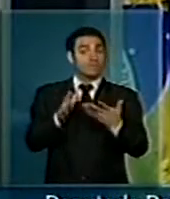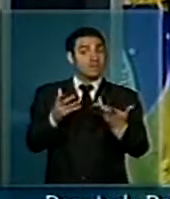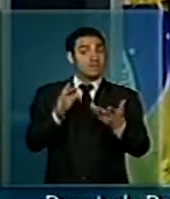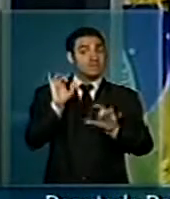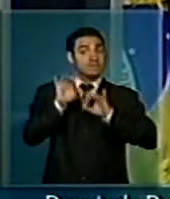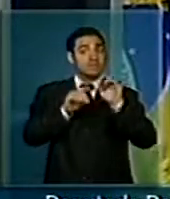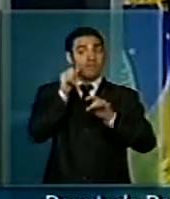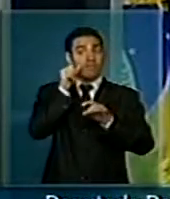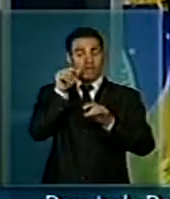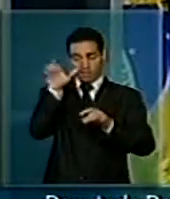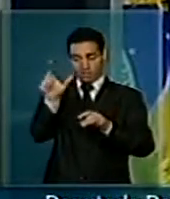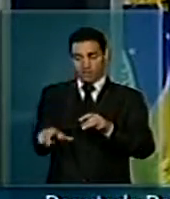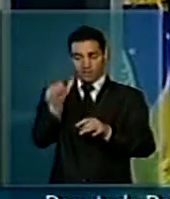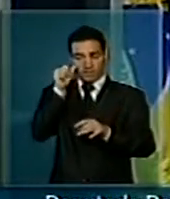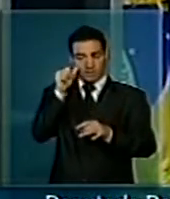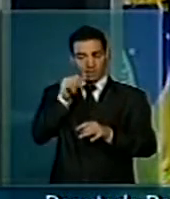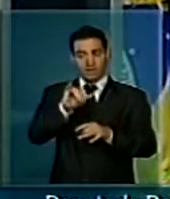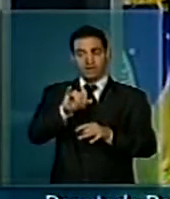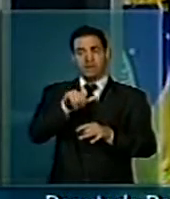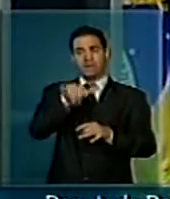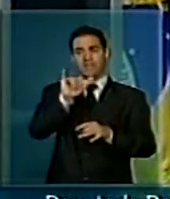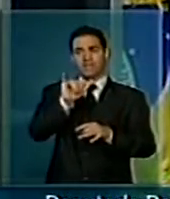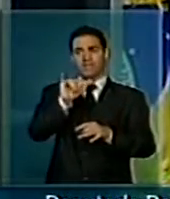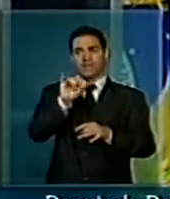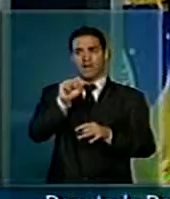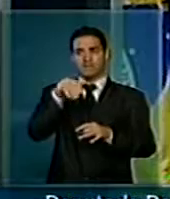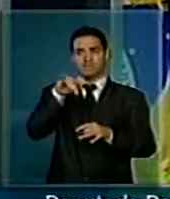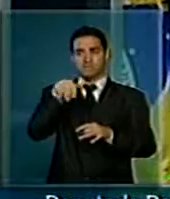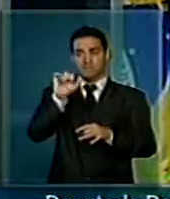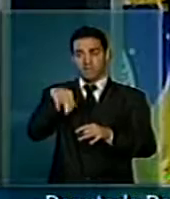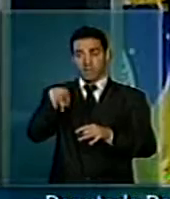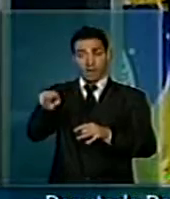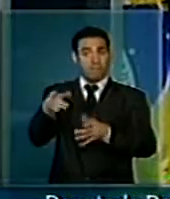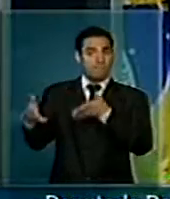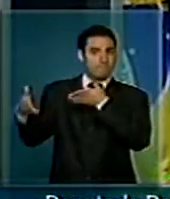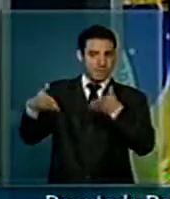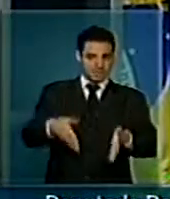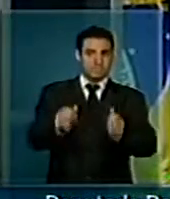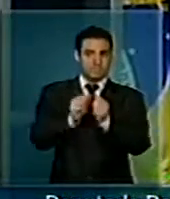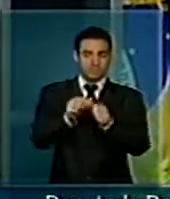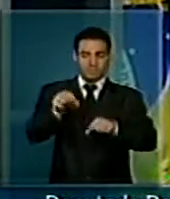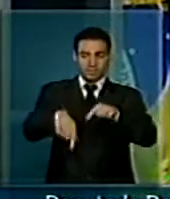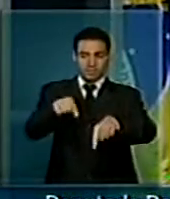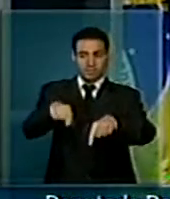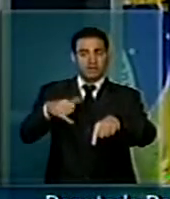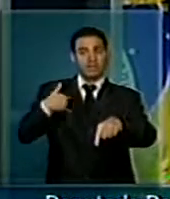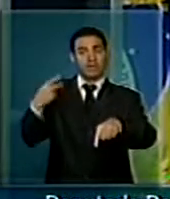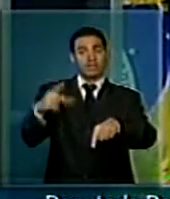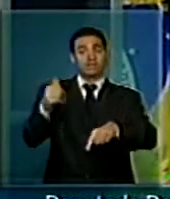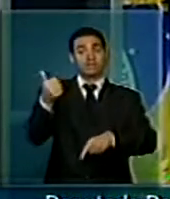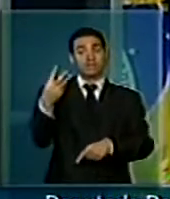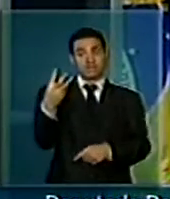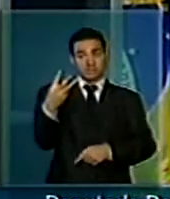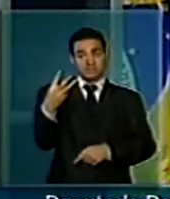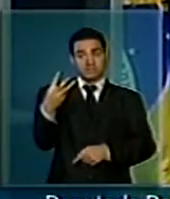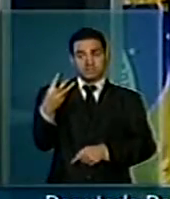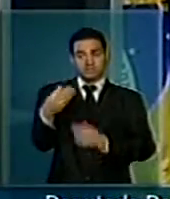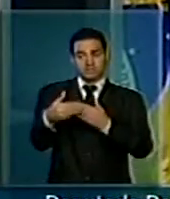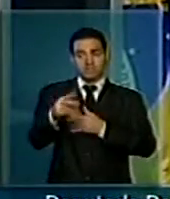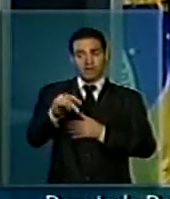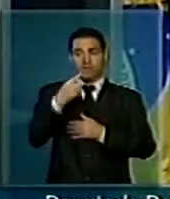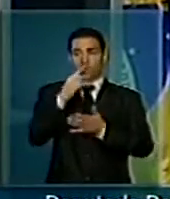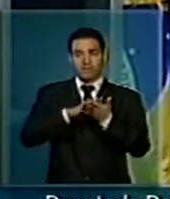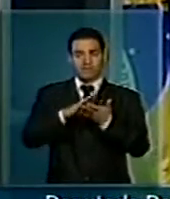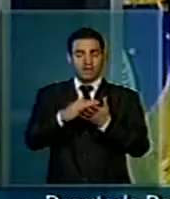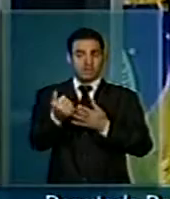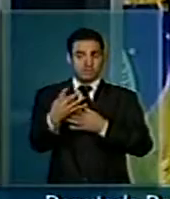referir ao caso da menina Yasmin, que participou do plantio, deputado Amauri. Uma menina de 13 anos, vai fazer 14